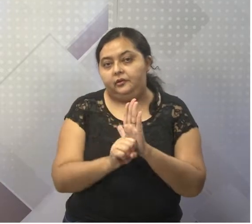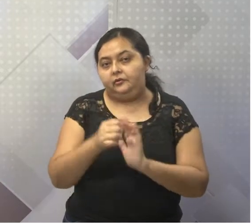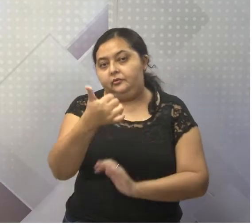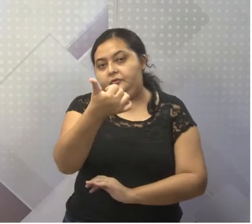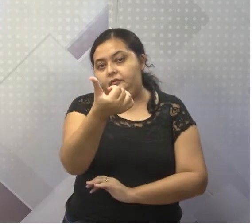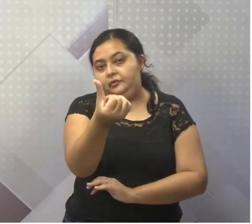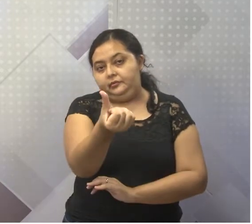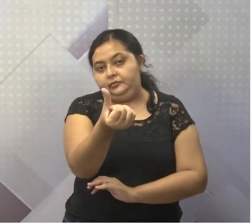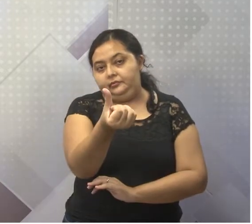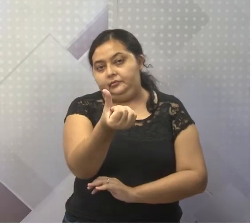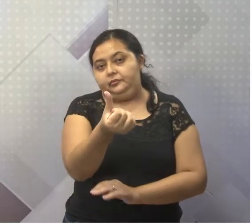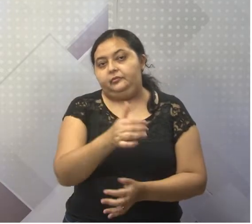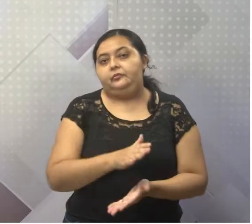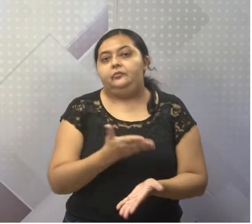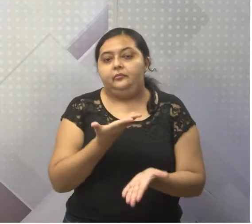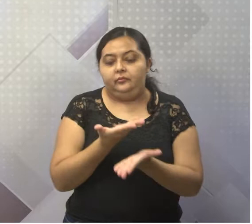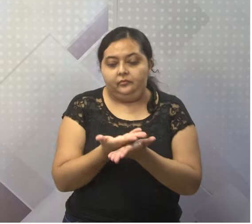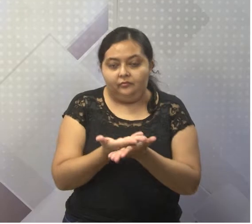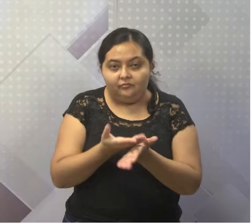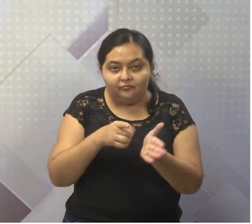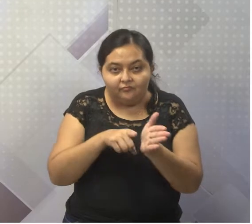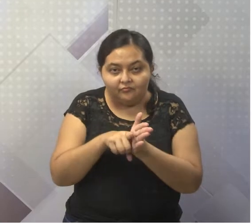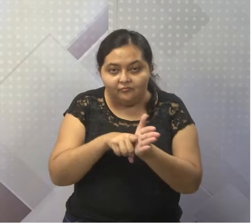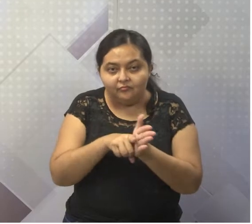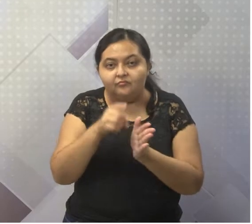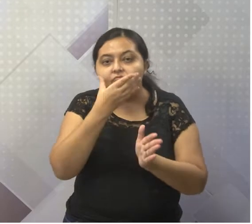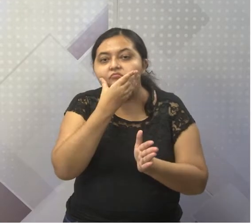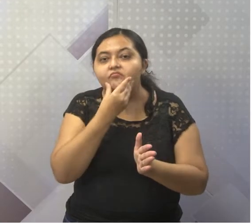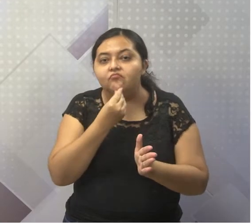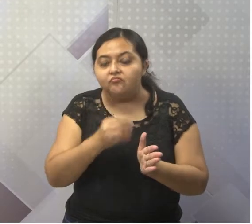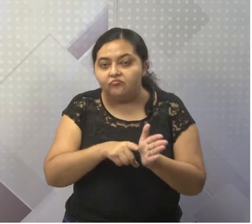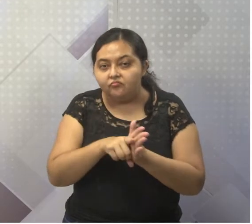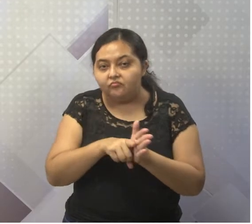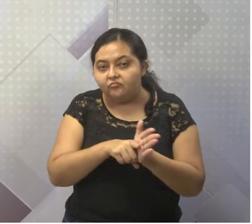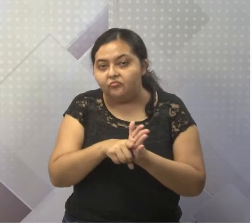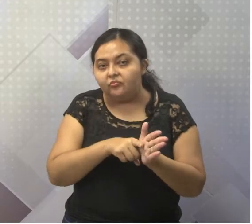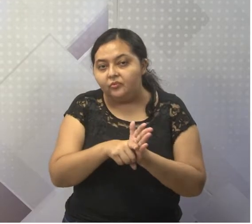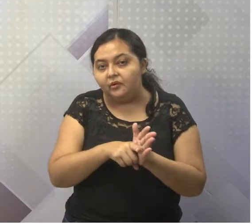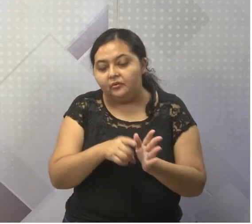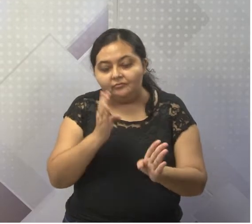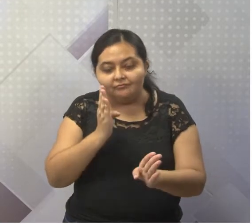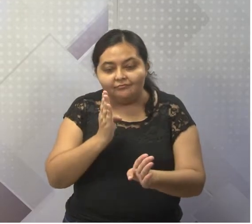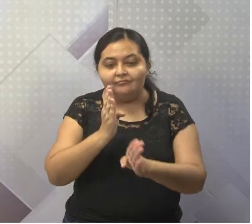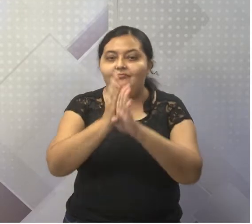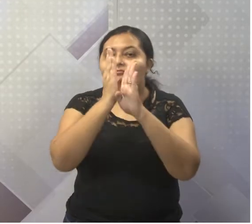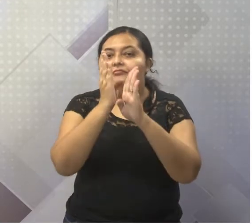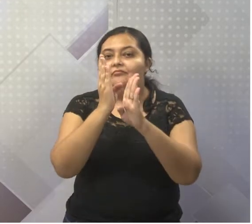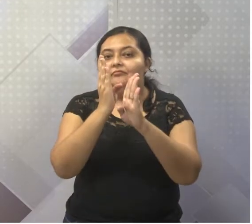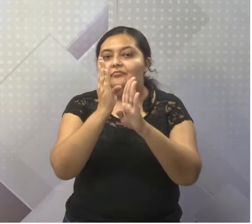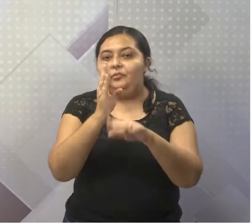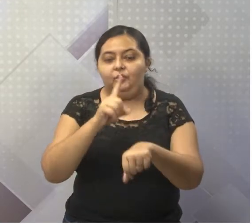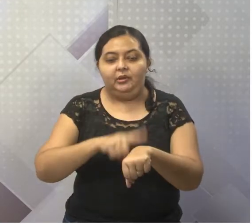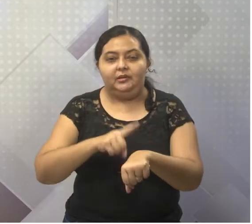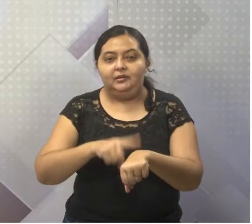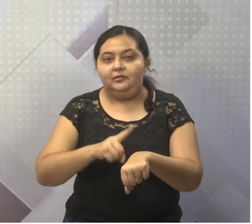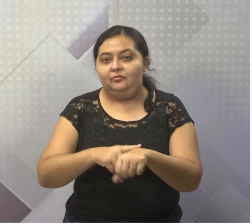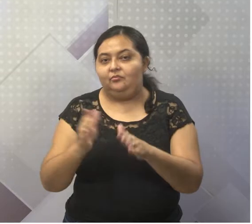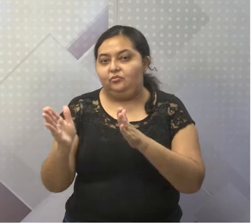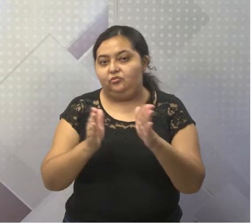16 os estudiosos Contudo não chegaram a um consenso sobre essa cronologia